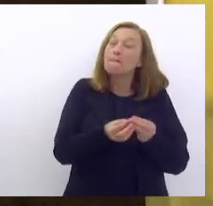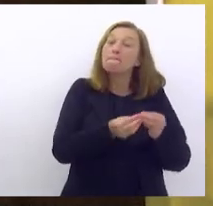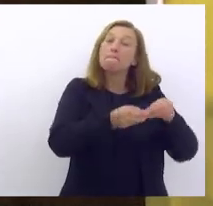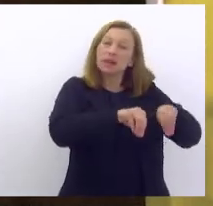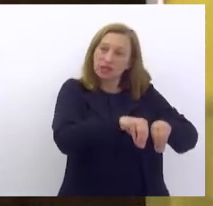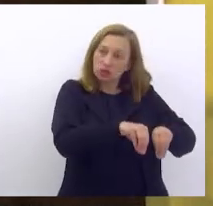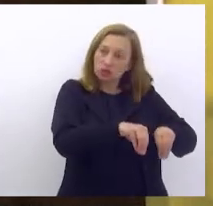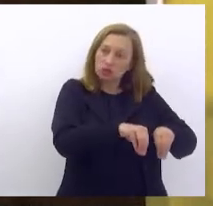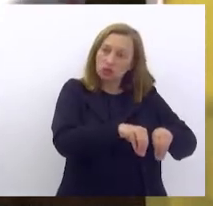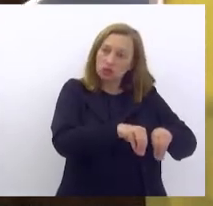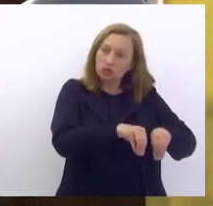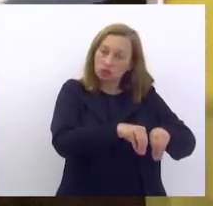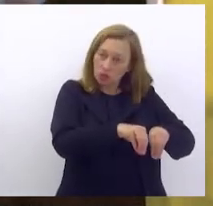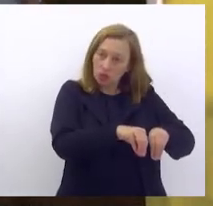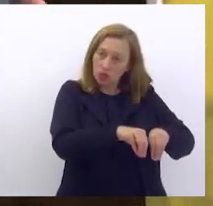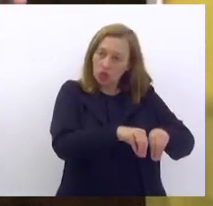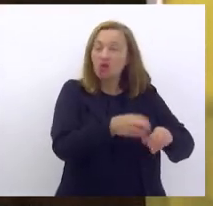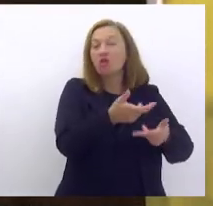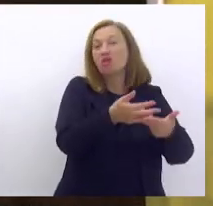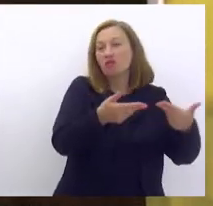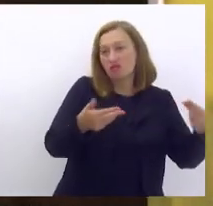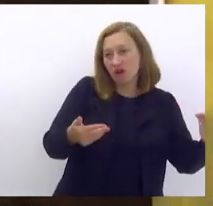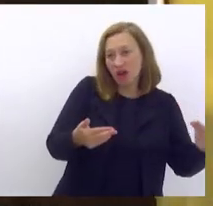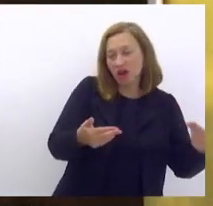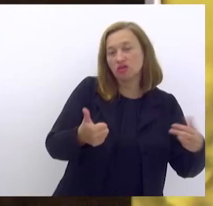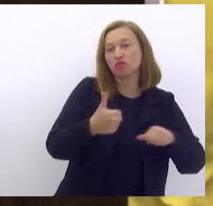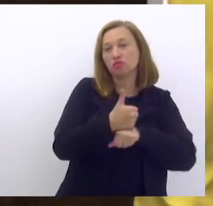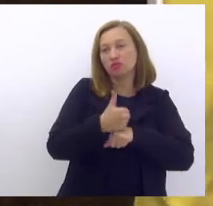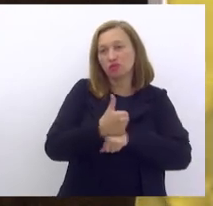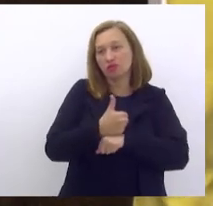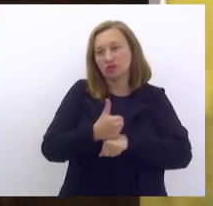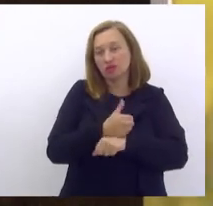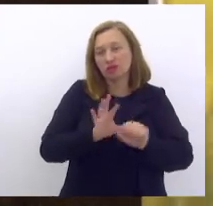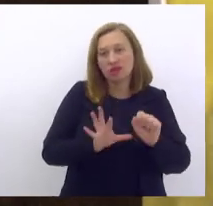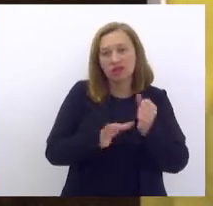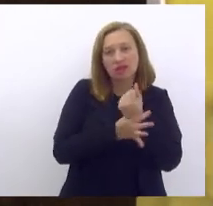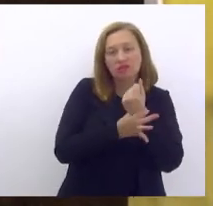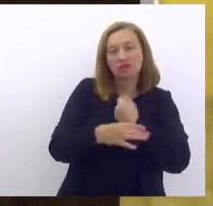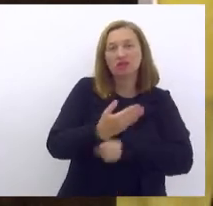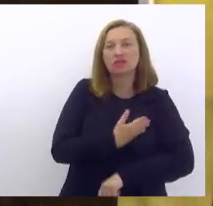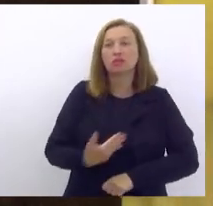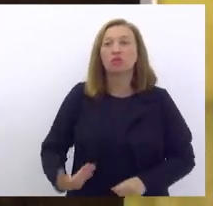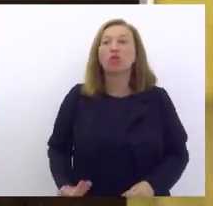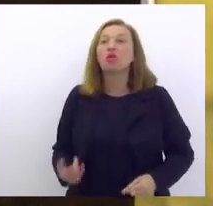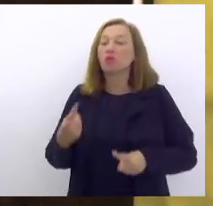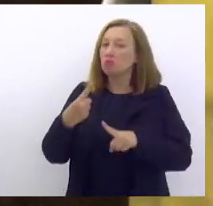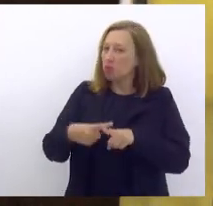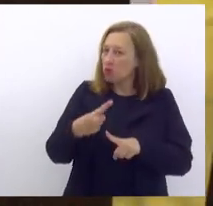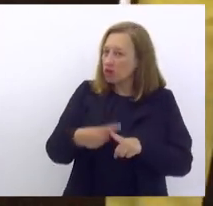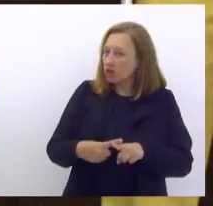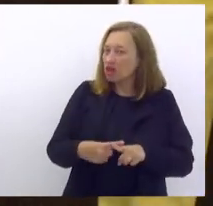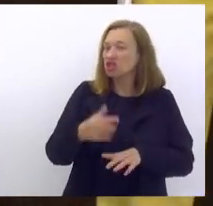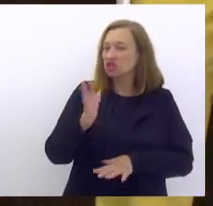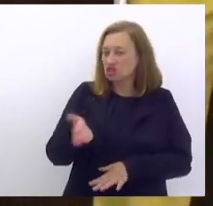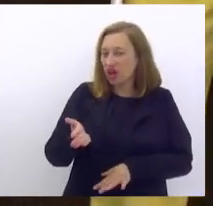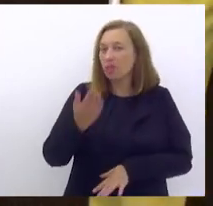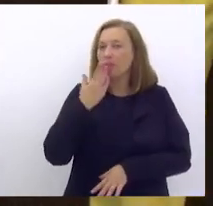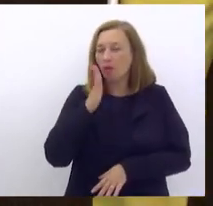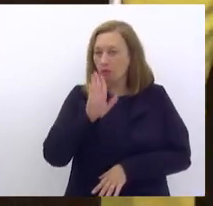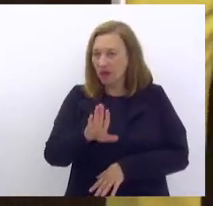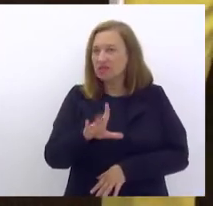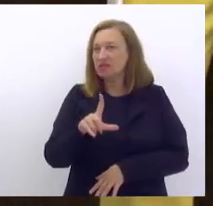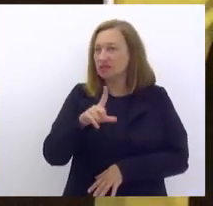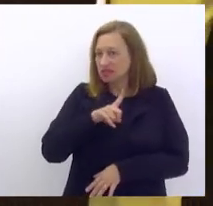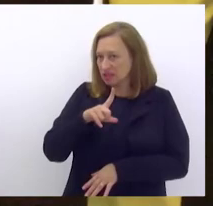prejudicou muitos profissionais da segurança pública, porque existia uma promessa, ou eu